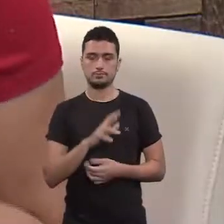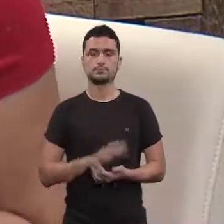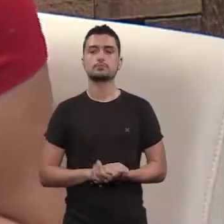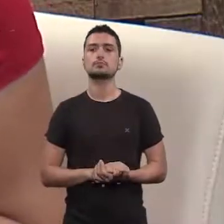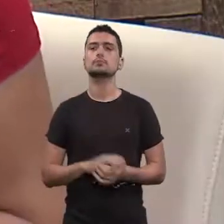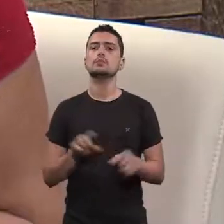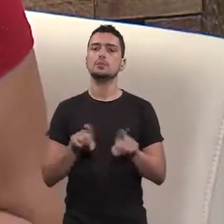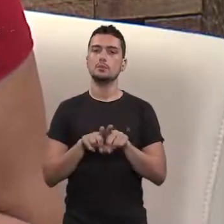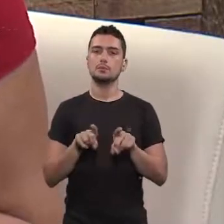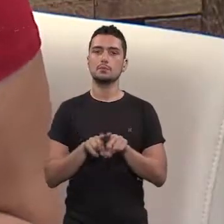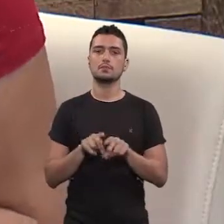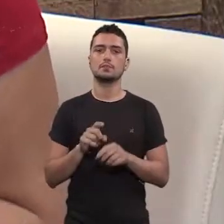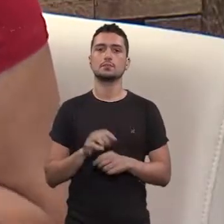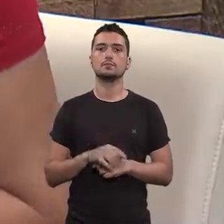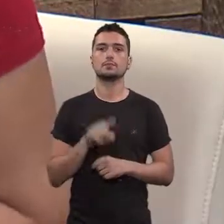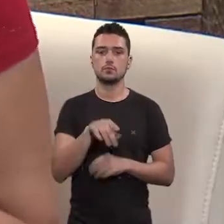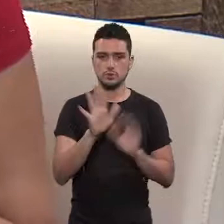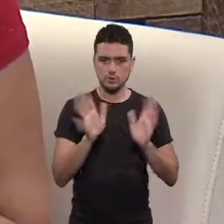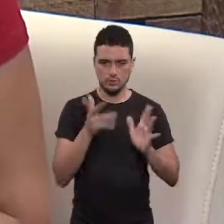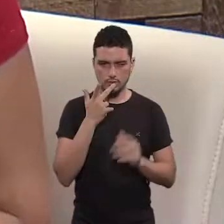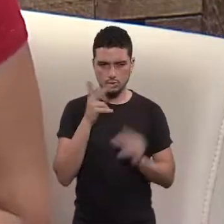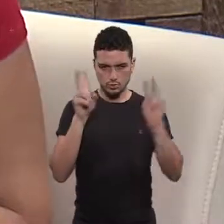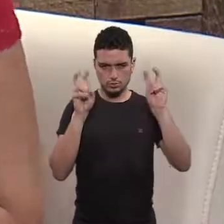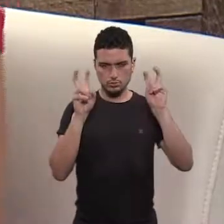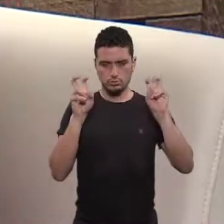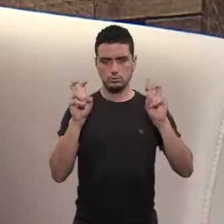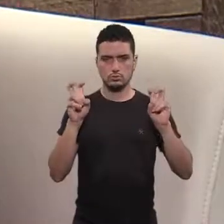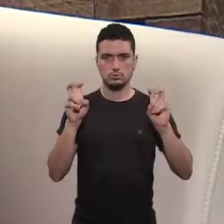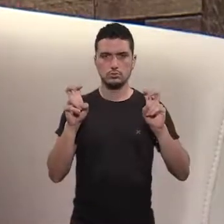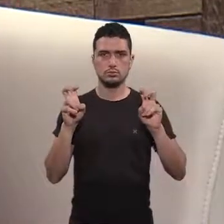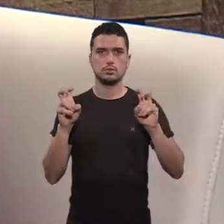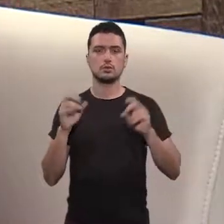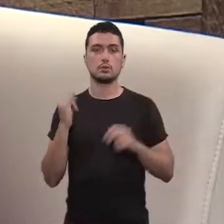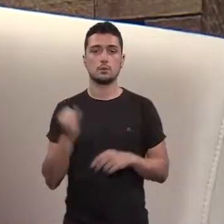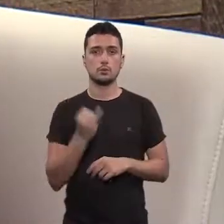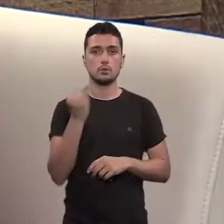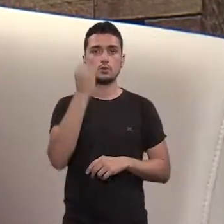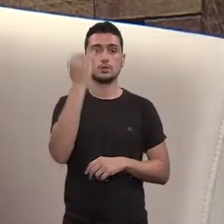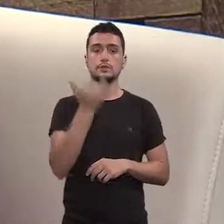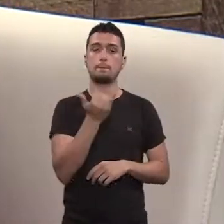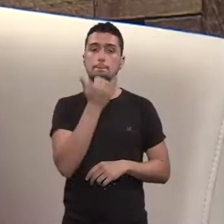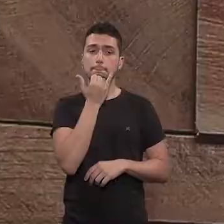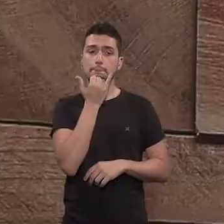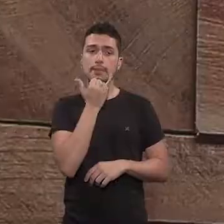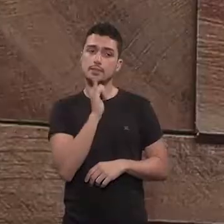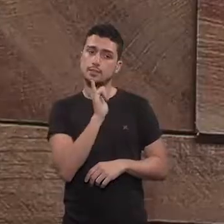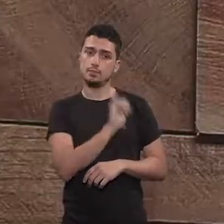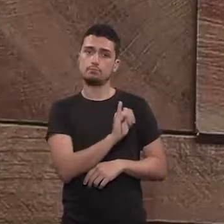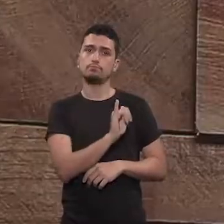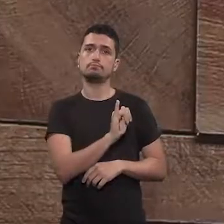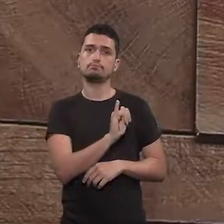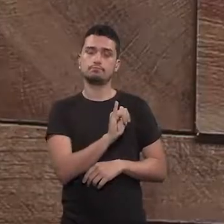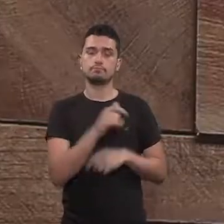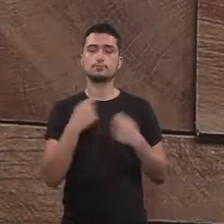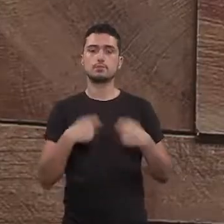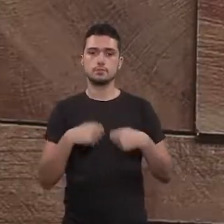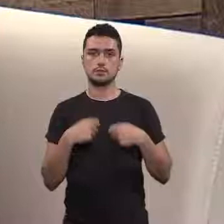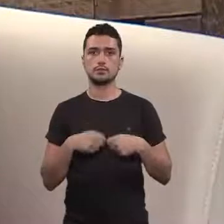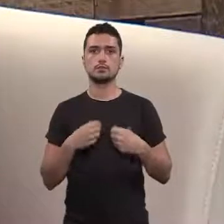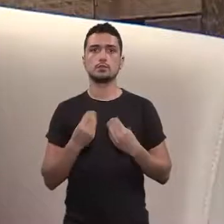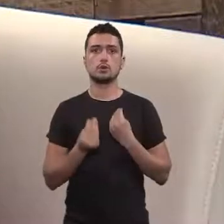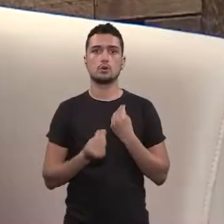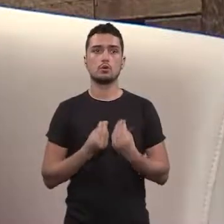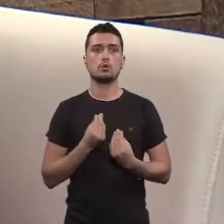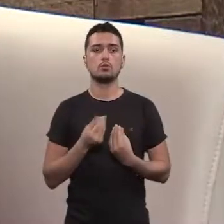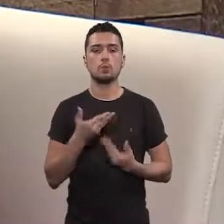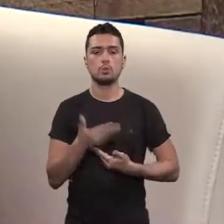também retomando um pouquinho o que o senhor já disse sobre a importância do perdão nesse processo de cura também